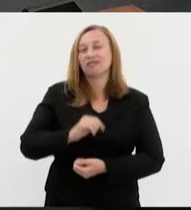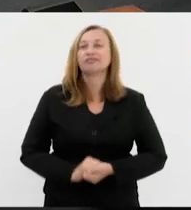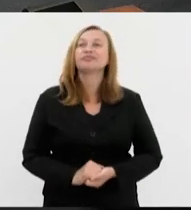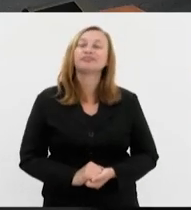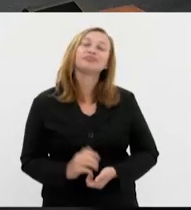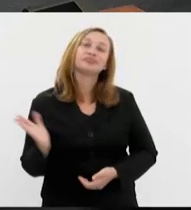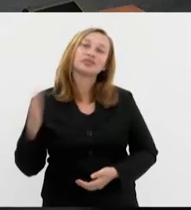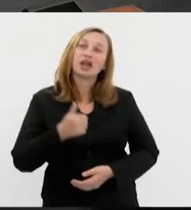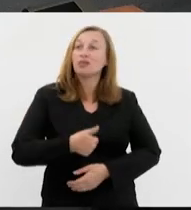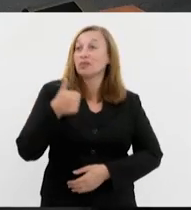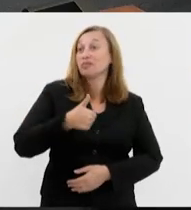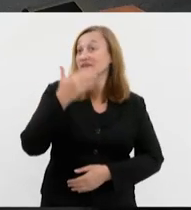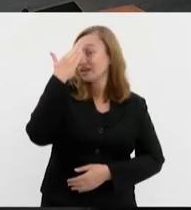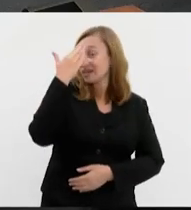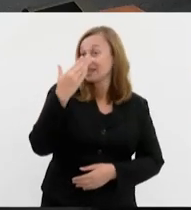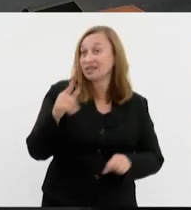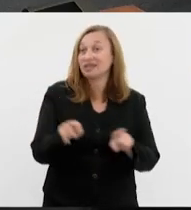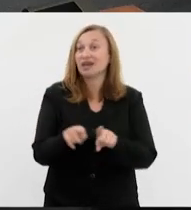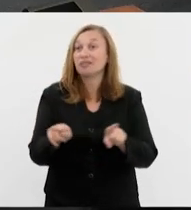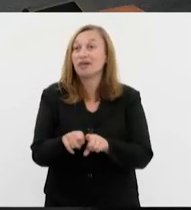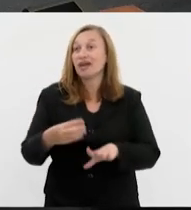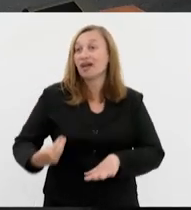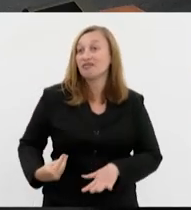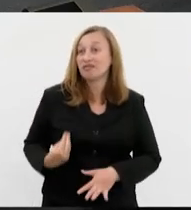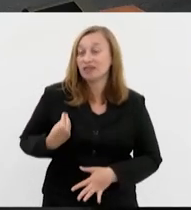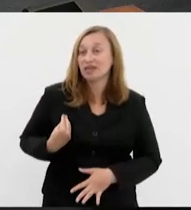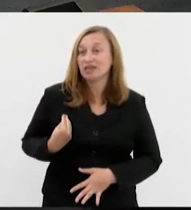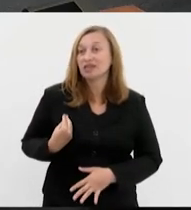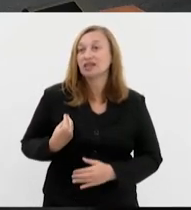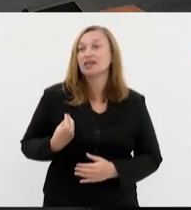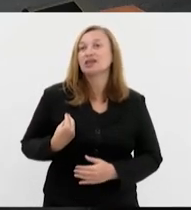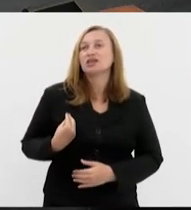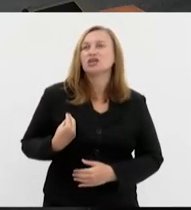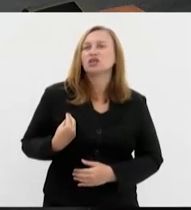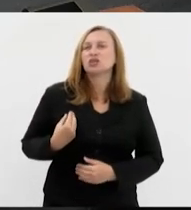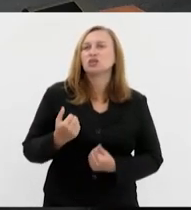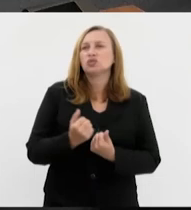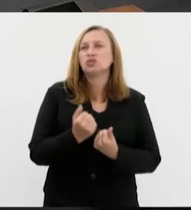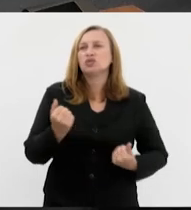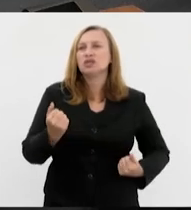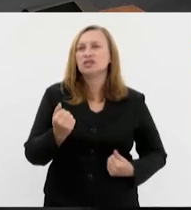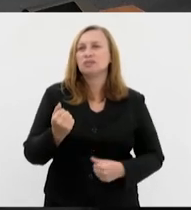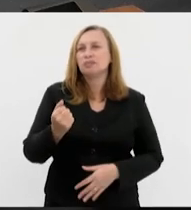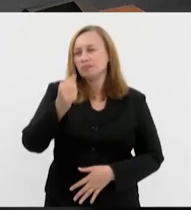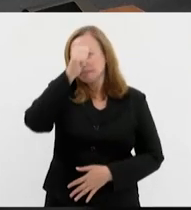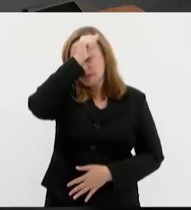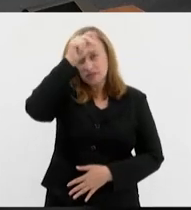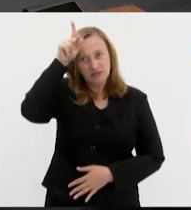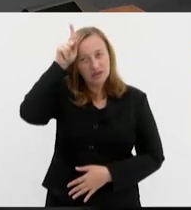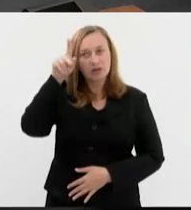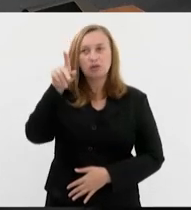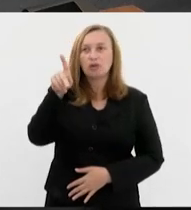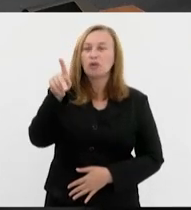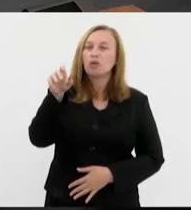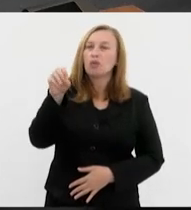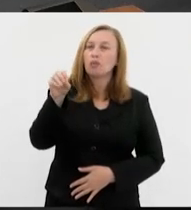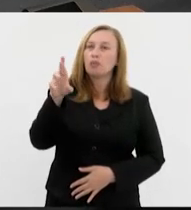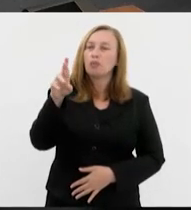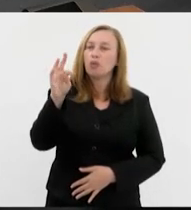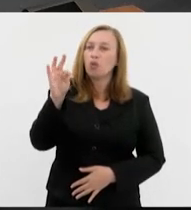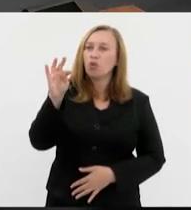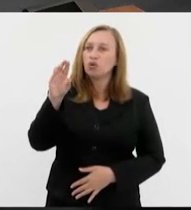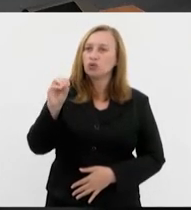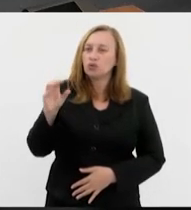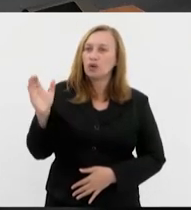Vamos lá. Primeiro, eu quero agradecer aí também a presença do vice-prefeito de Porto do Areal, que está aqui conosco,